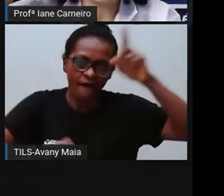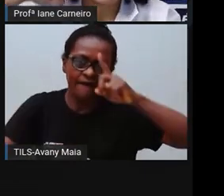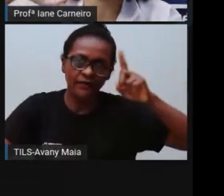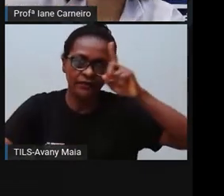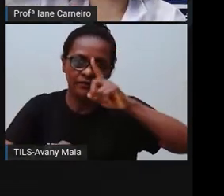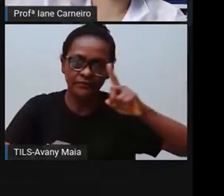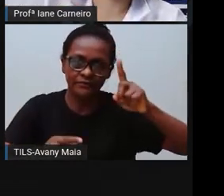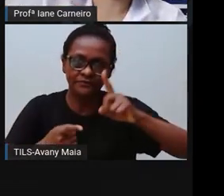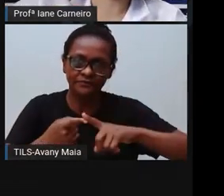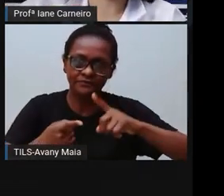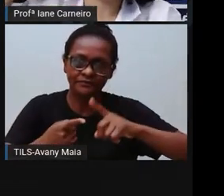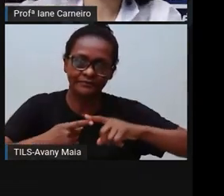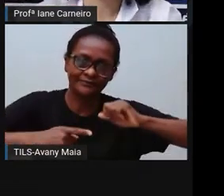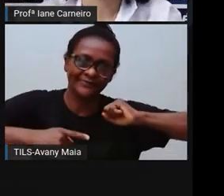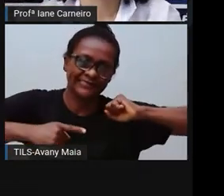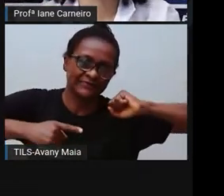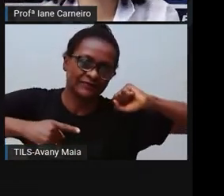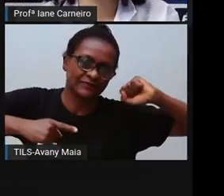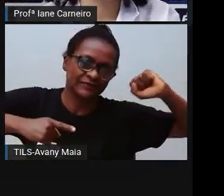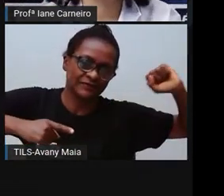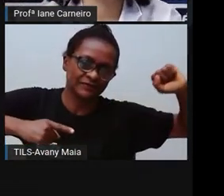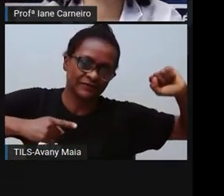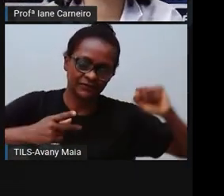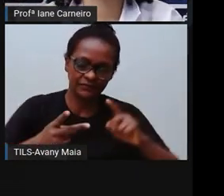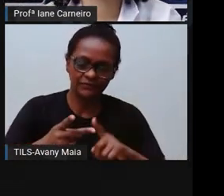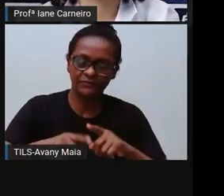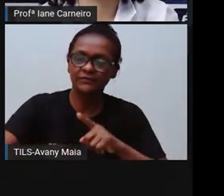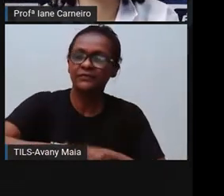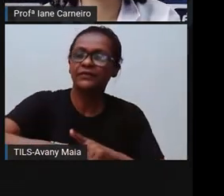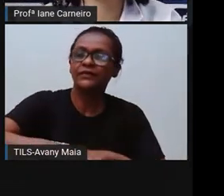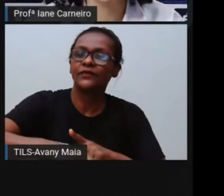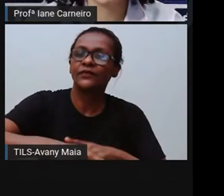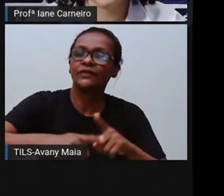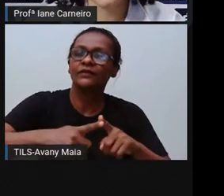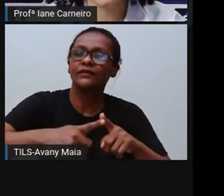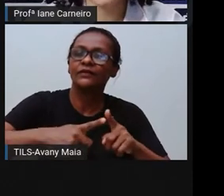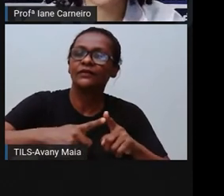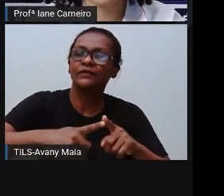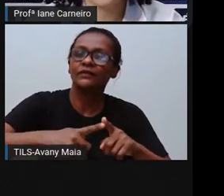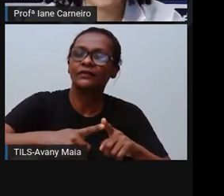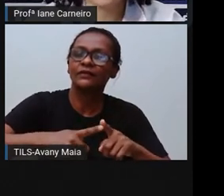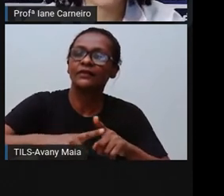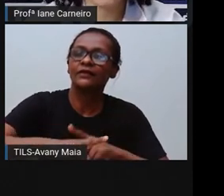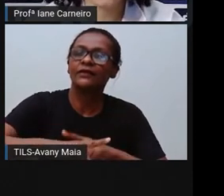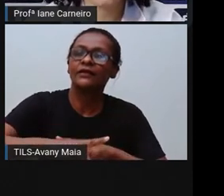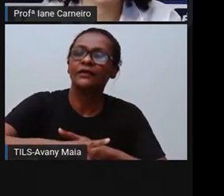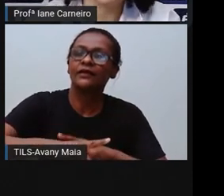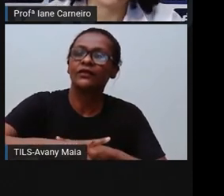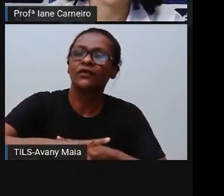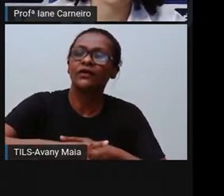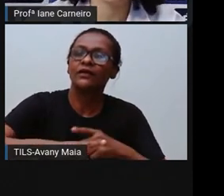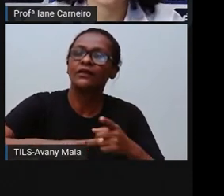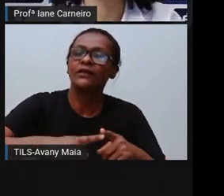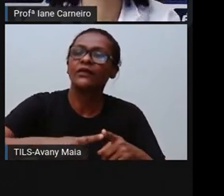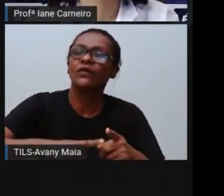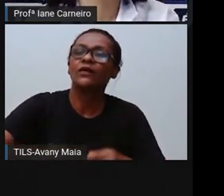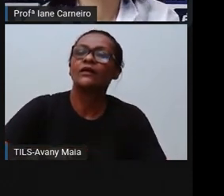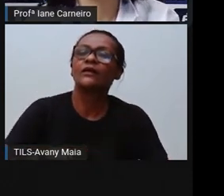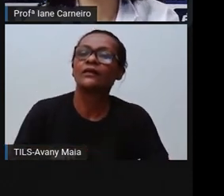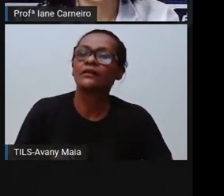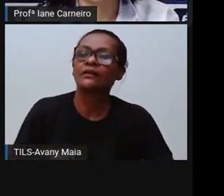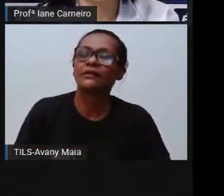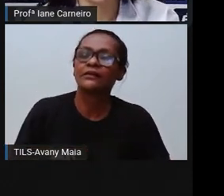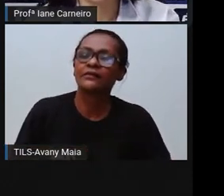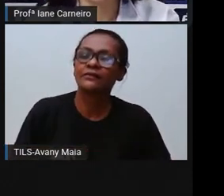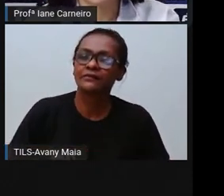Você acorda, né? Então, que horas é que será que você acorda ao domingo? Ó, acorda, acordar.